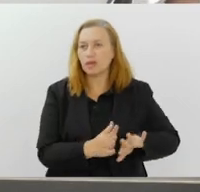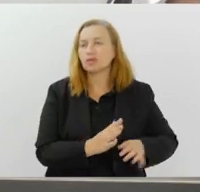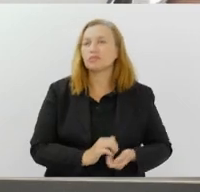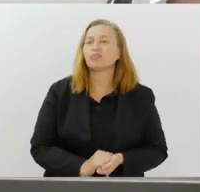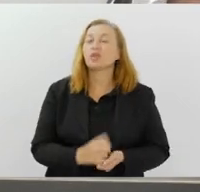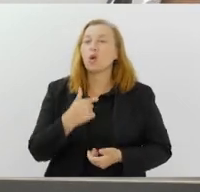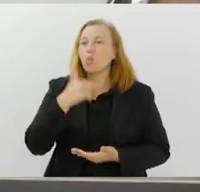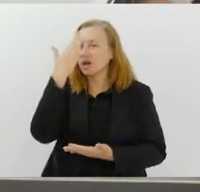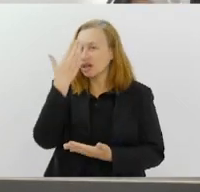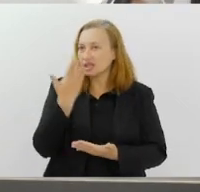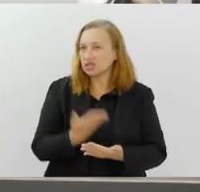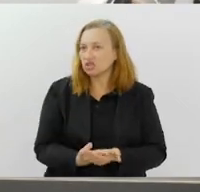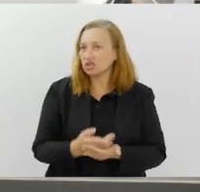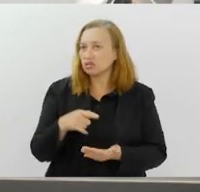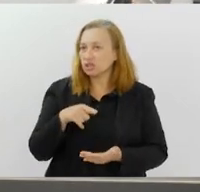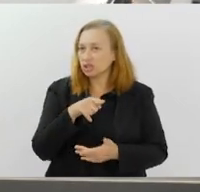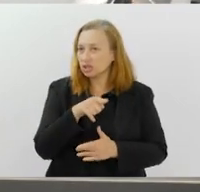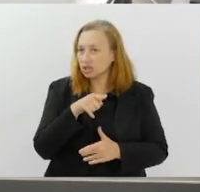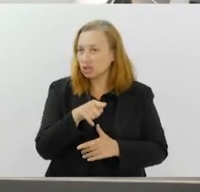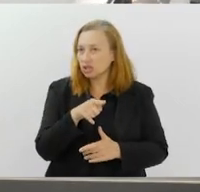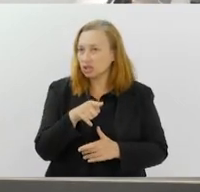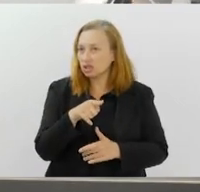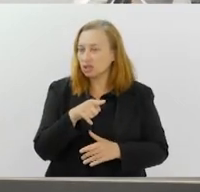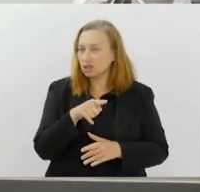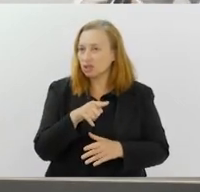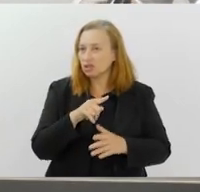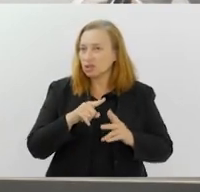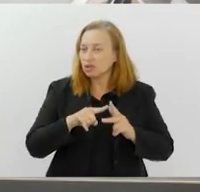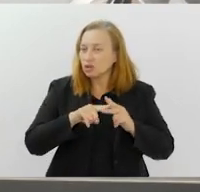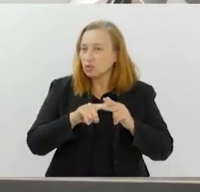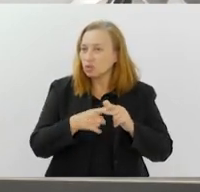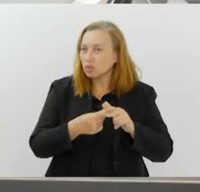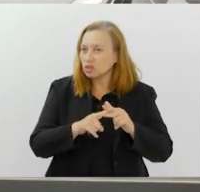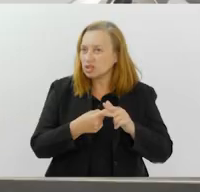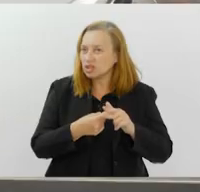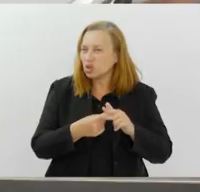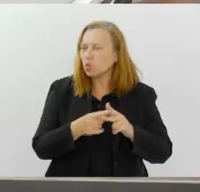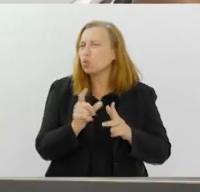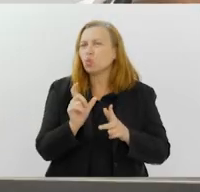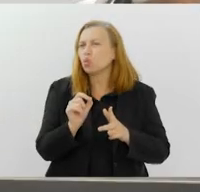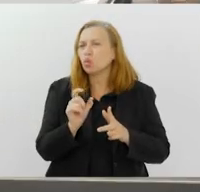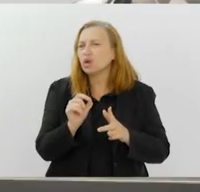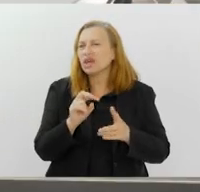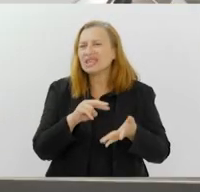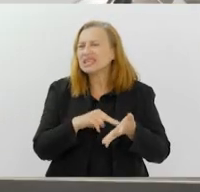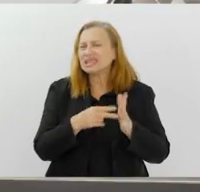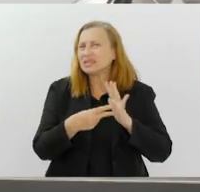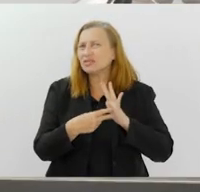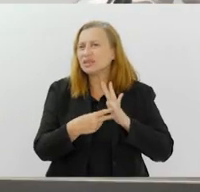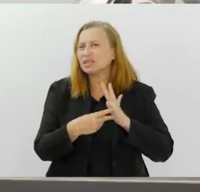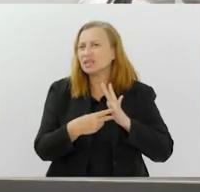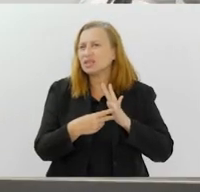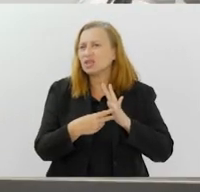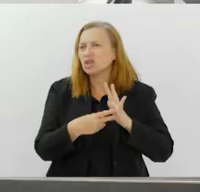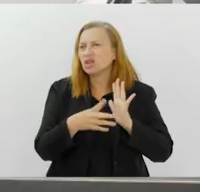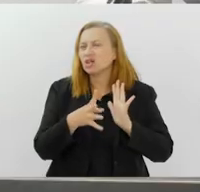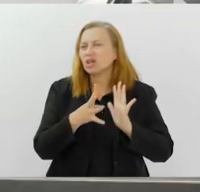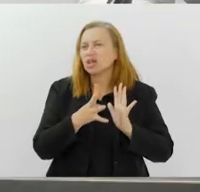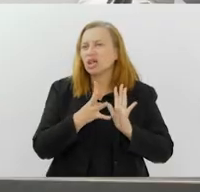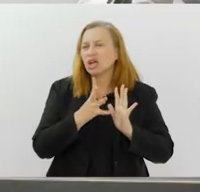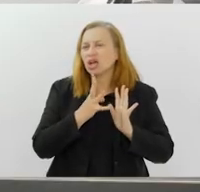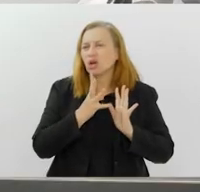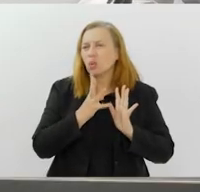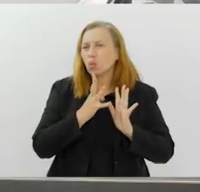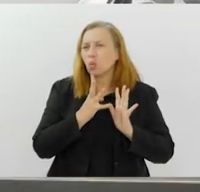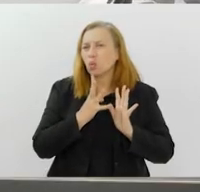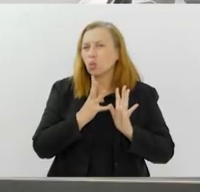eu acredito que aqui também seja importante colocar um rol exemplificativo do o que que seria eh reconhecimento indevido para